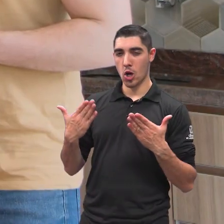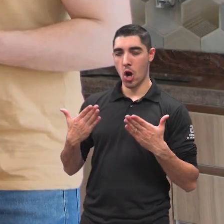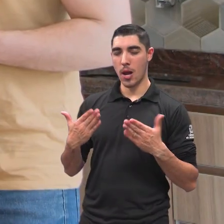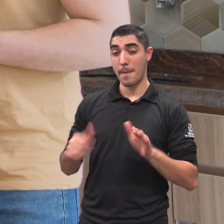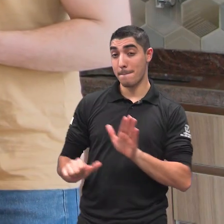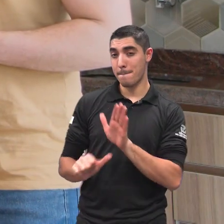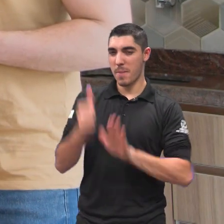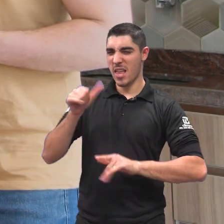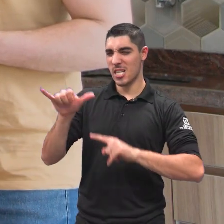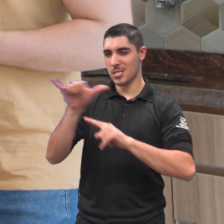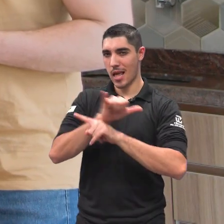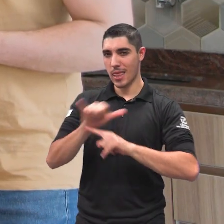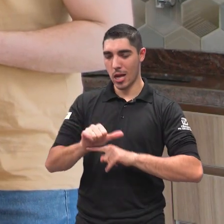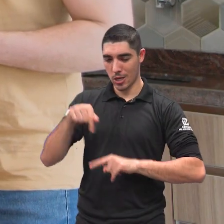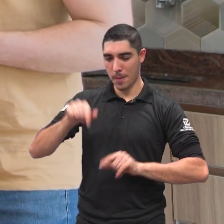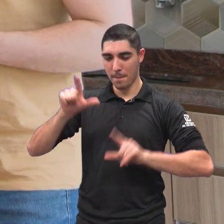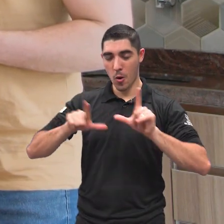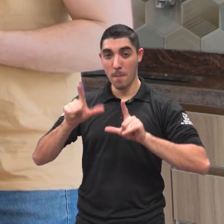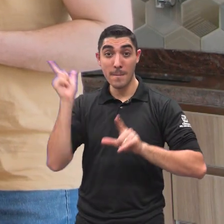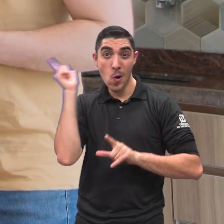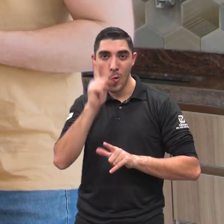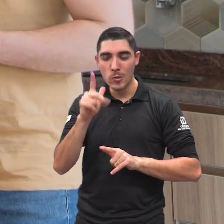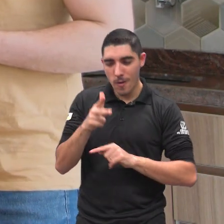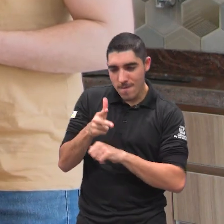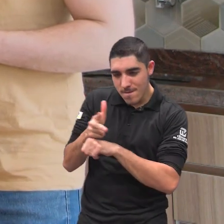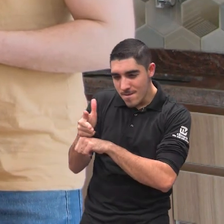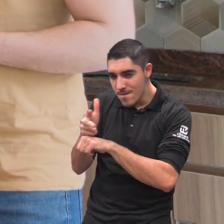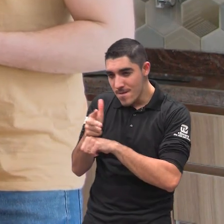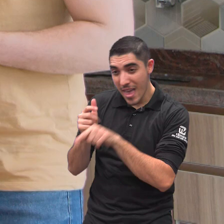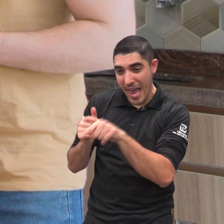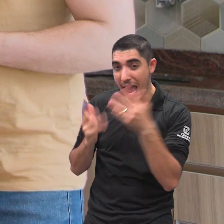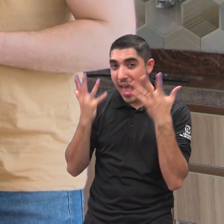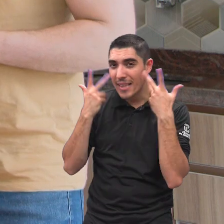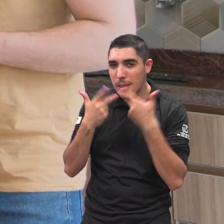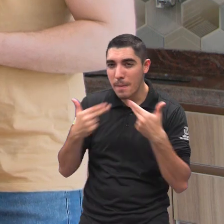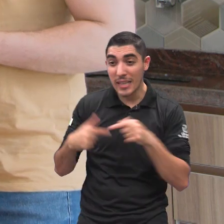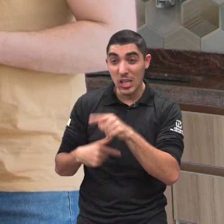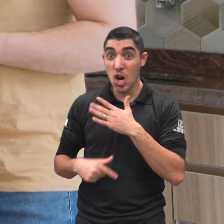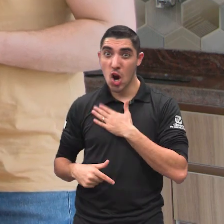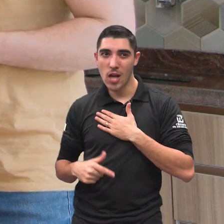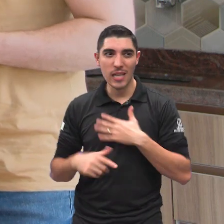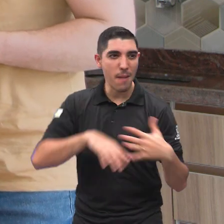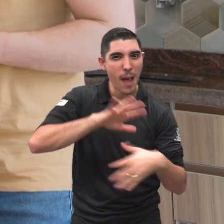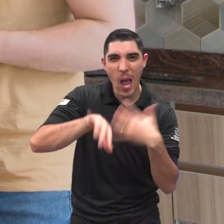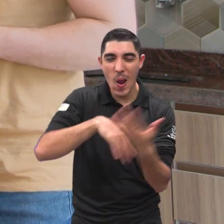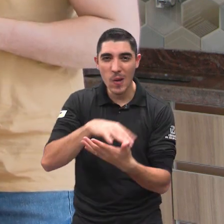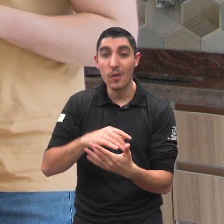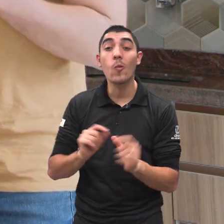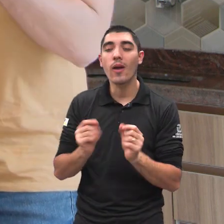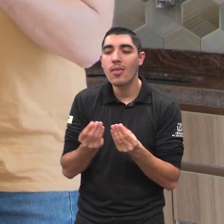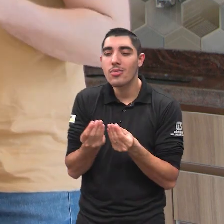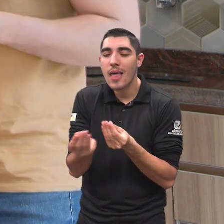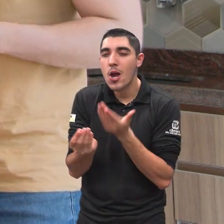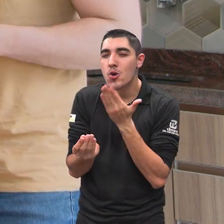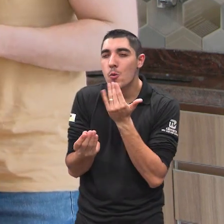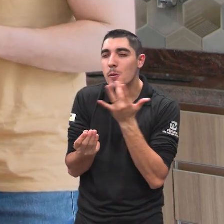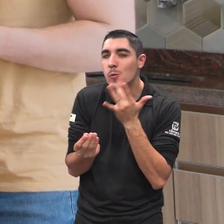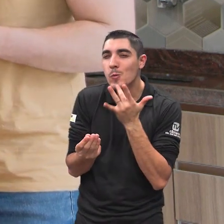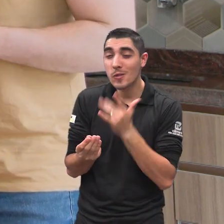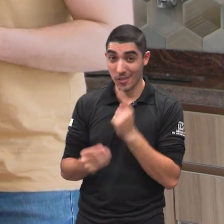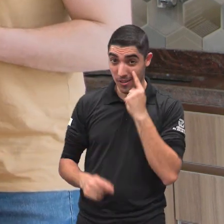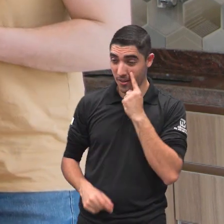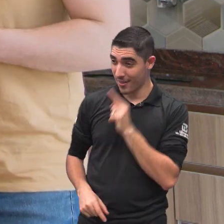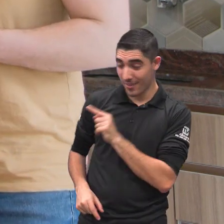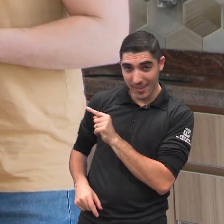Tática número 1 do Galeria Pet para conseguir gravar com alguns animais que são mais assim animadinhos é petisco.